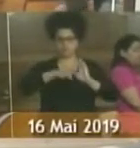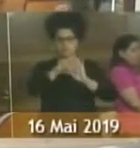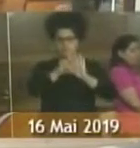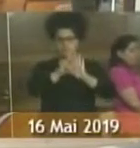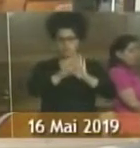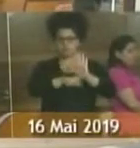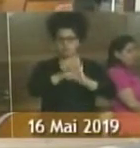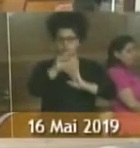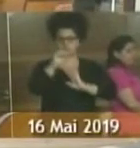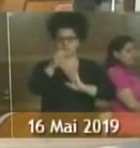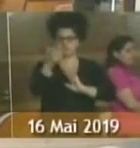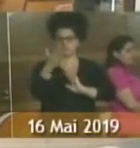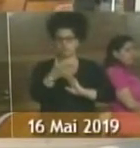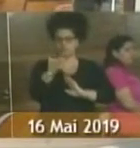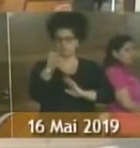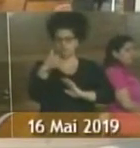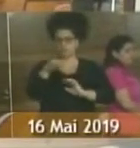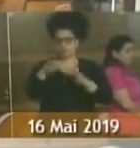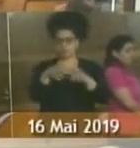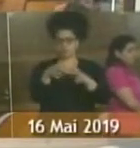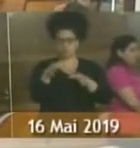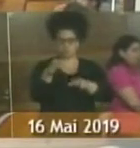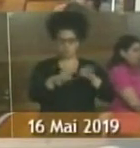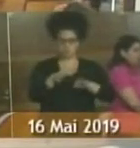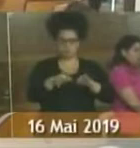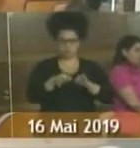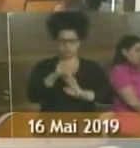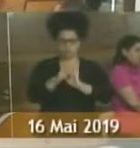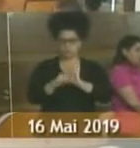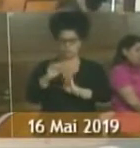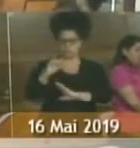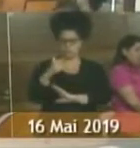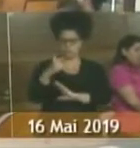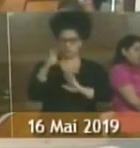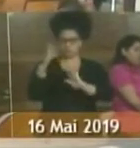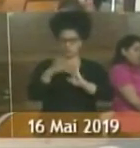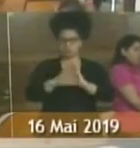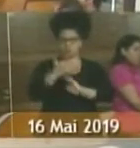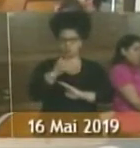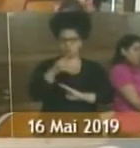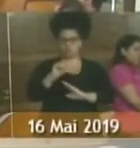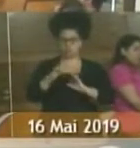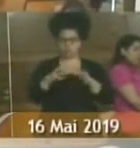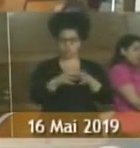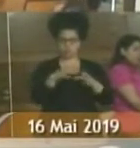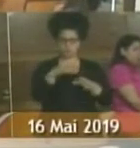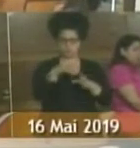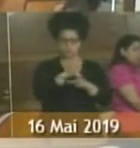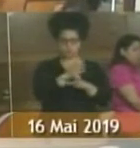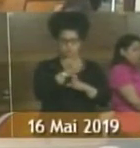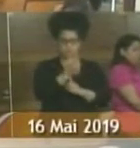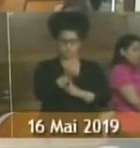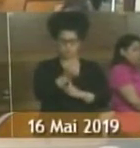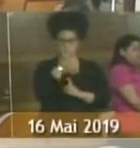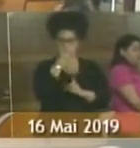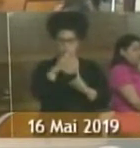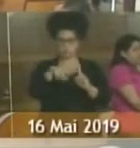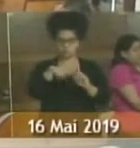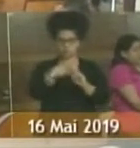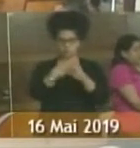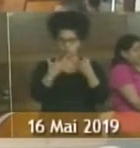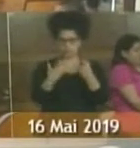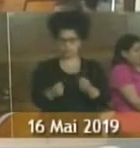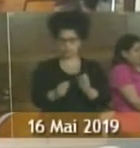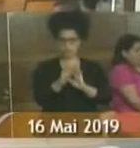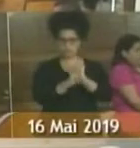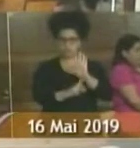número 81/2019 da Comissão de Justiça e o parecer número 82/2019 da Comissão de Finanças, opinando favoravelmente a